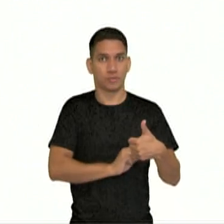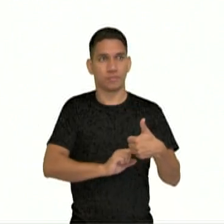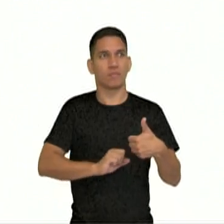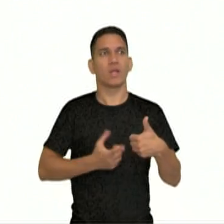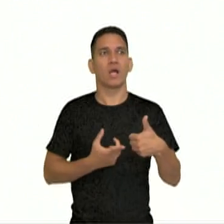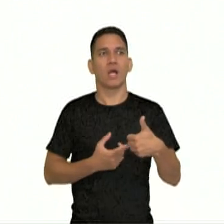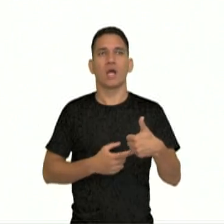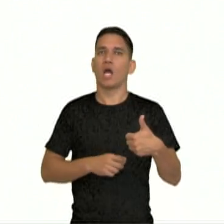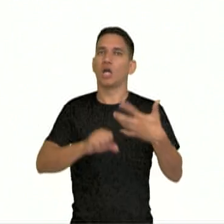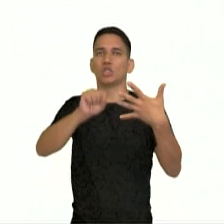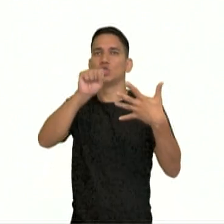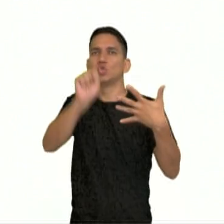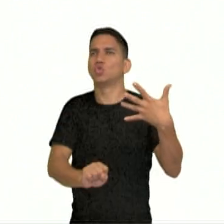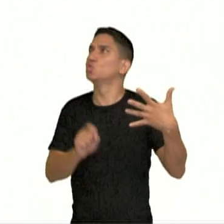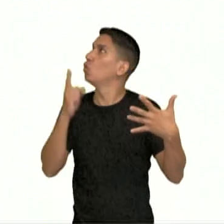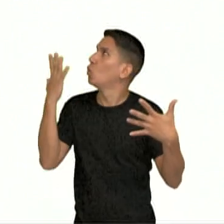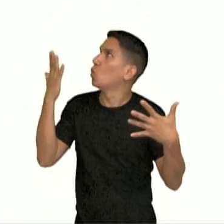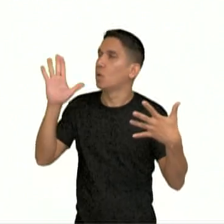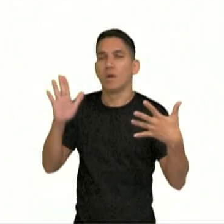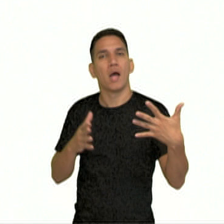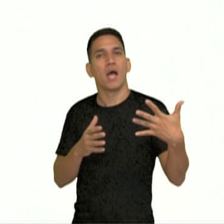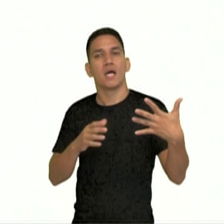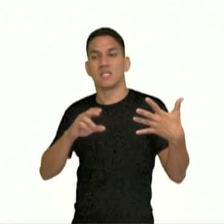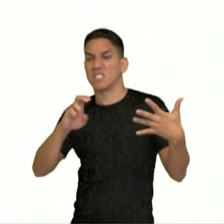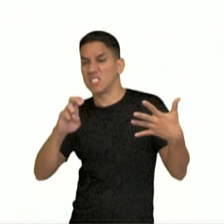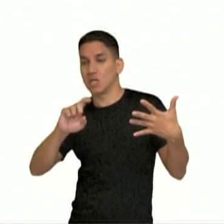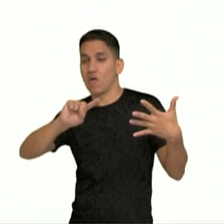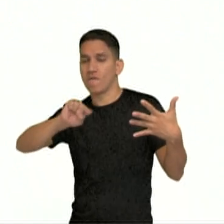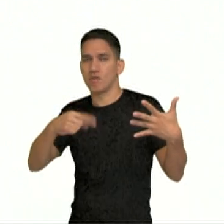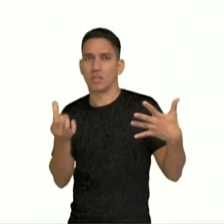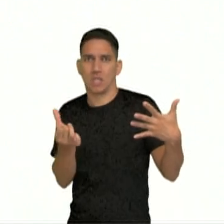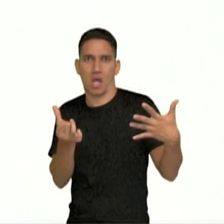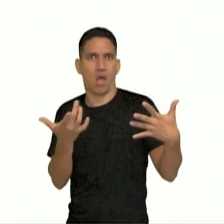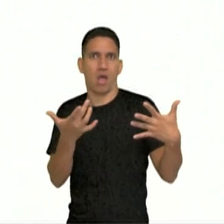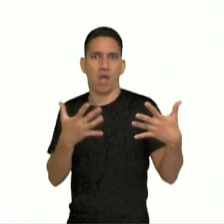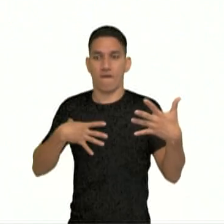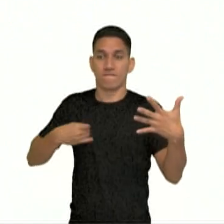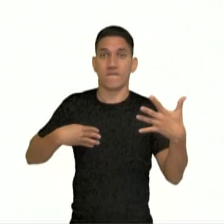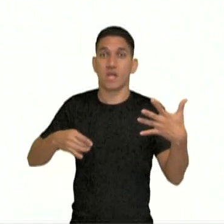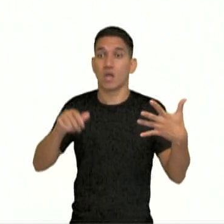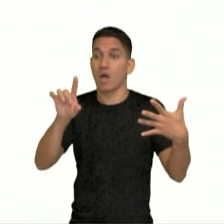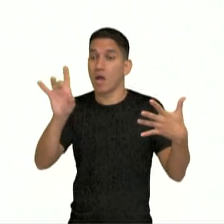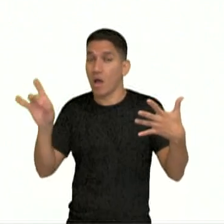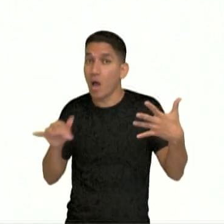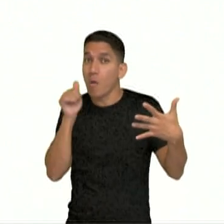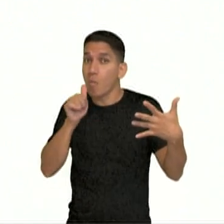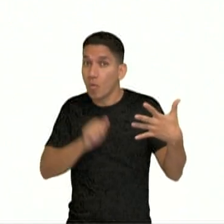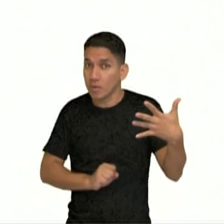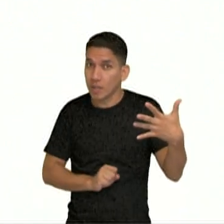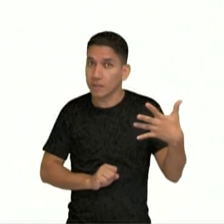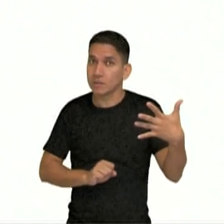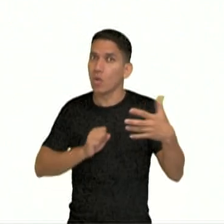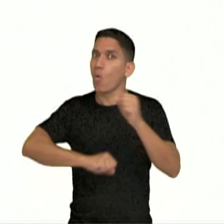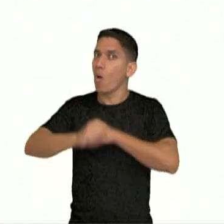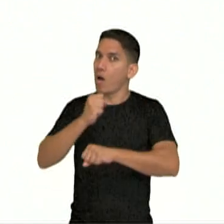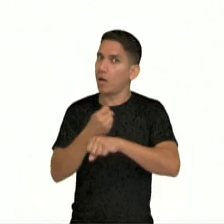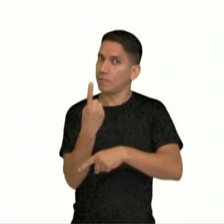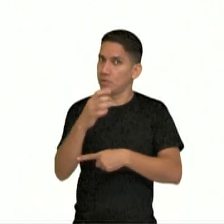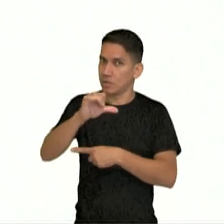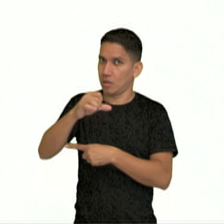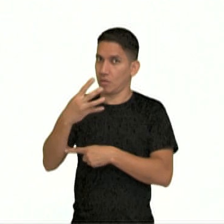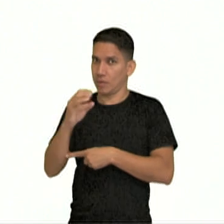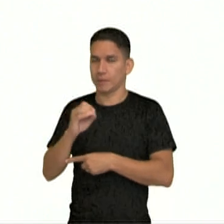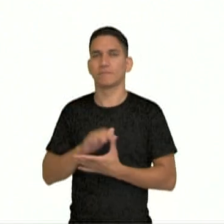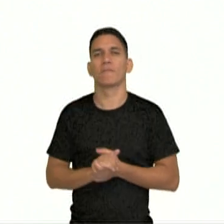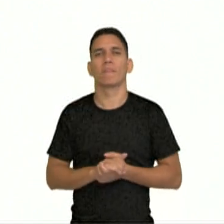por exemplo, 5,6 filhos por mulher, mais de 5 filhos por mulher em 1940. Nos anos